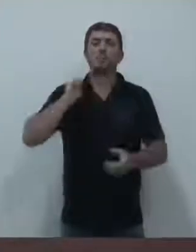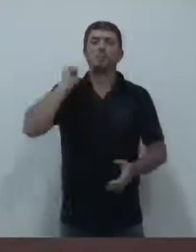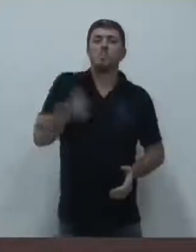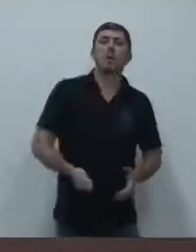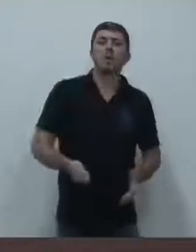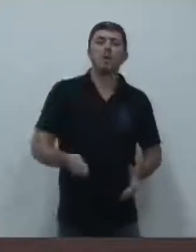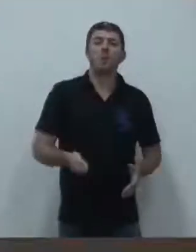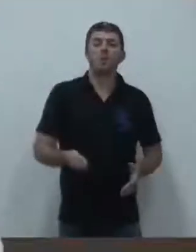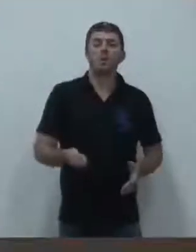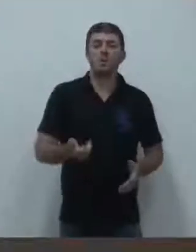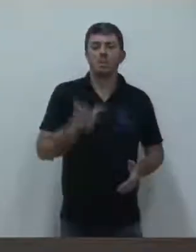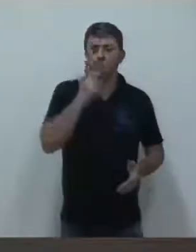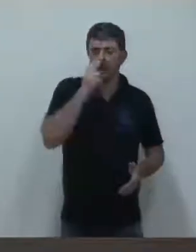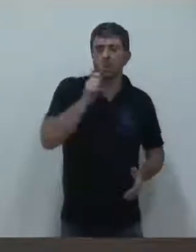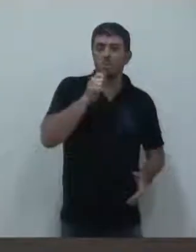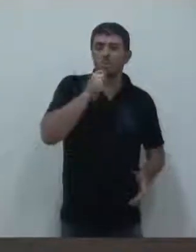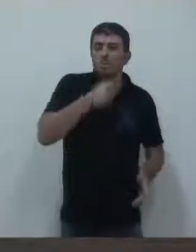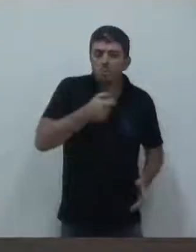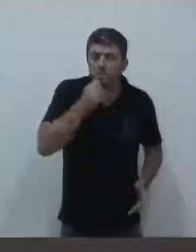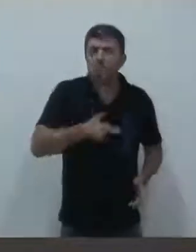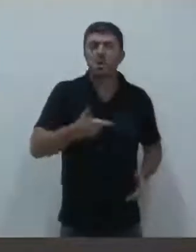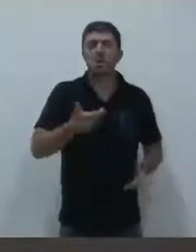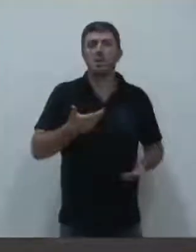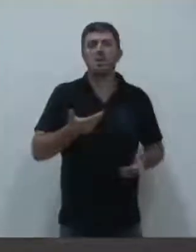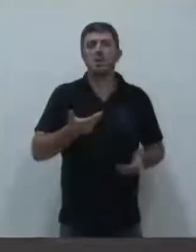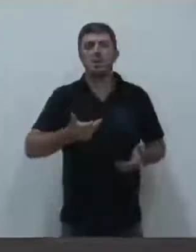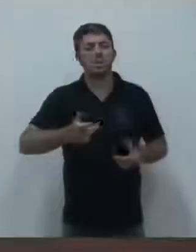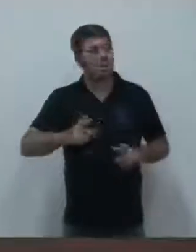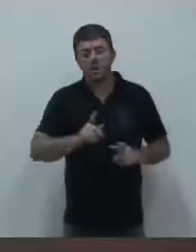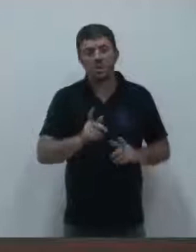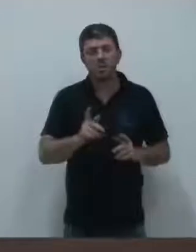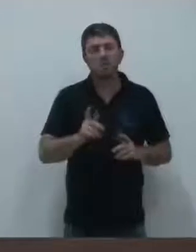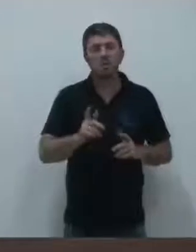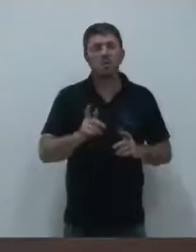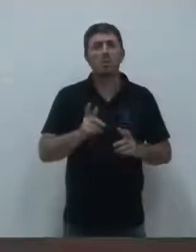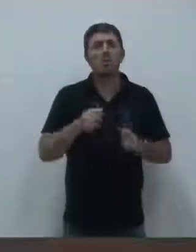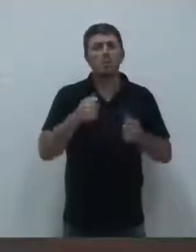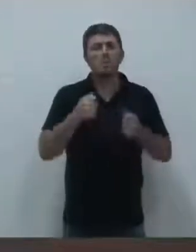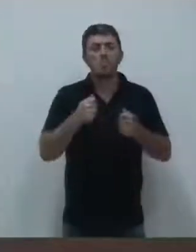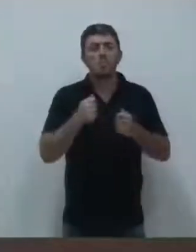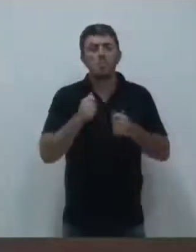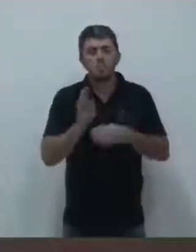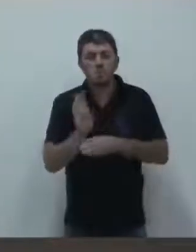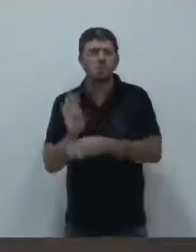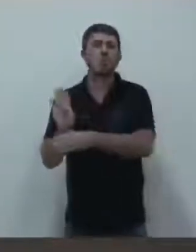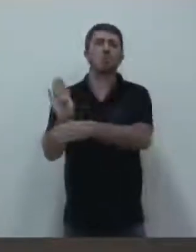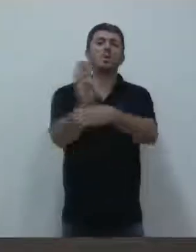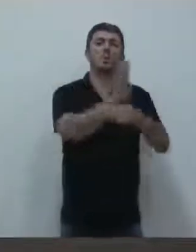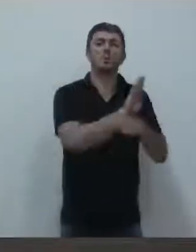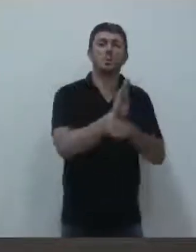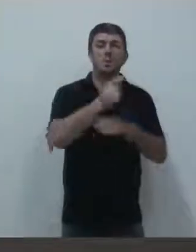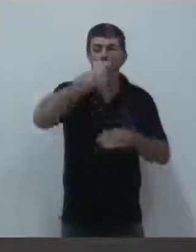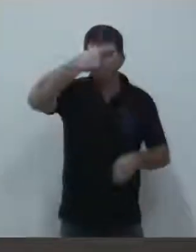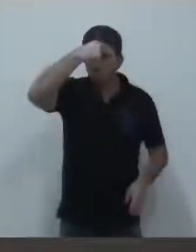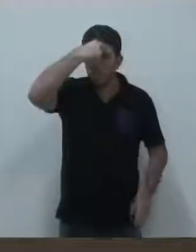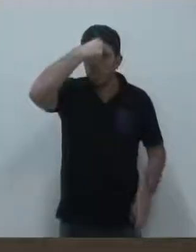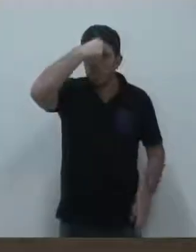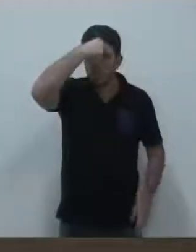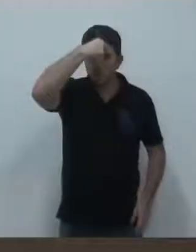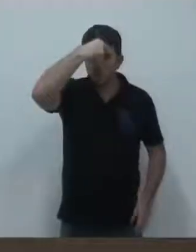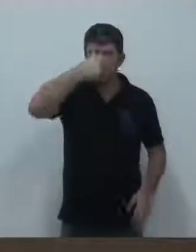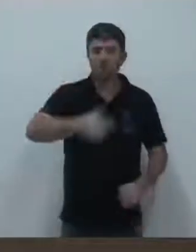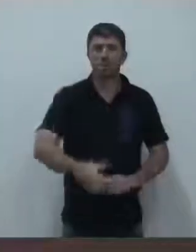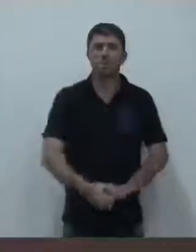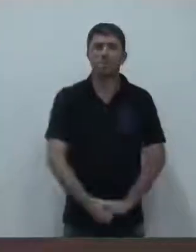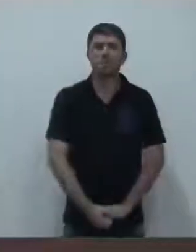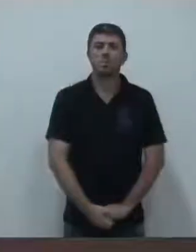mas mesmo que seja através da piada, mas que a piada possa trazer um benefício para as pessoas. Quero falar um pouquinho também,